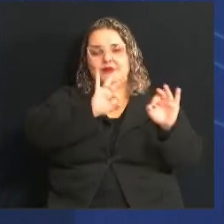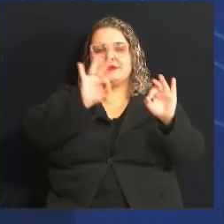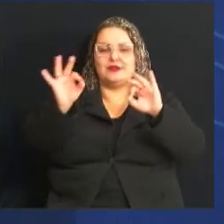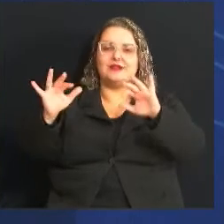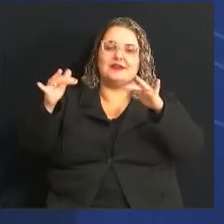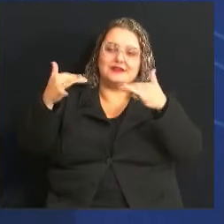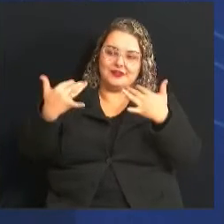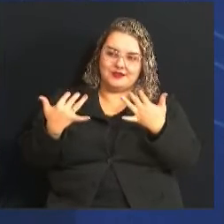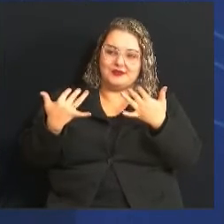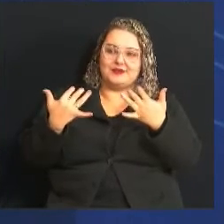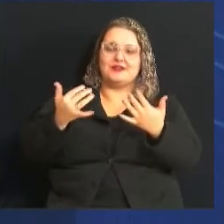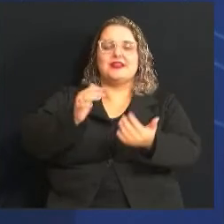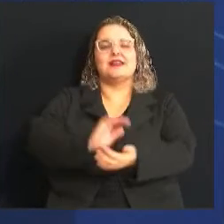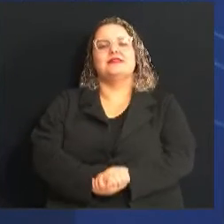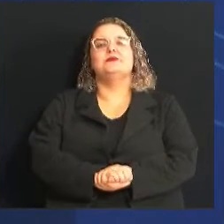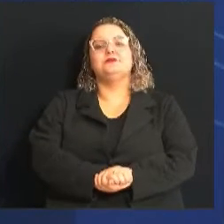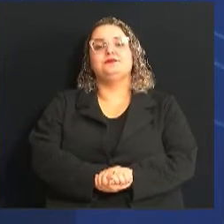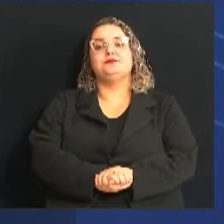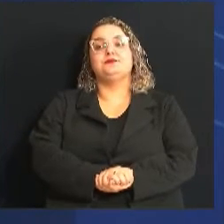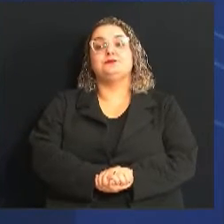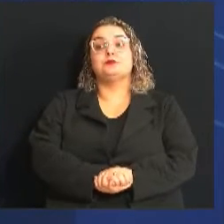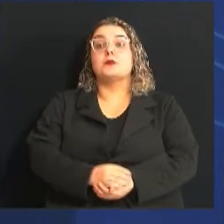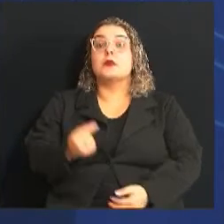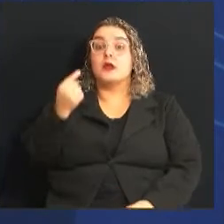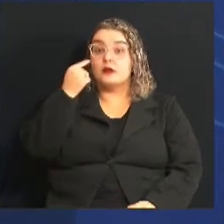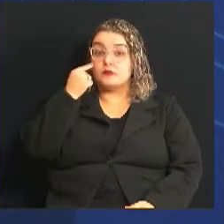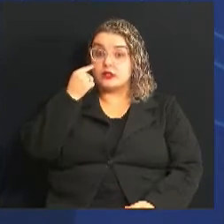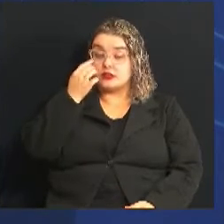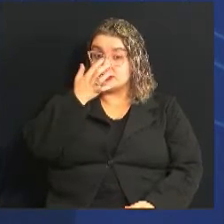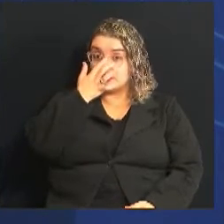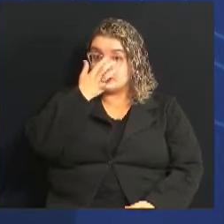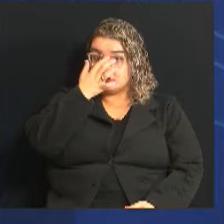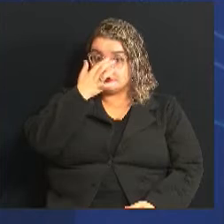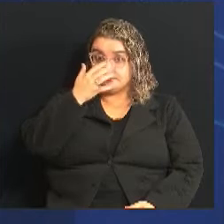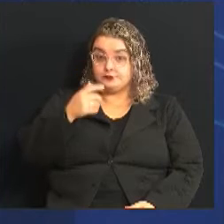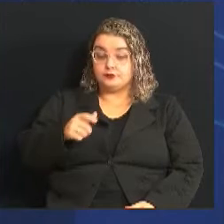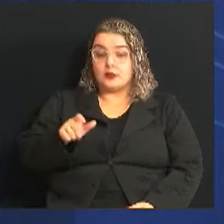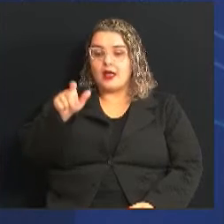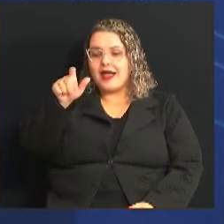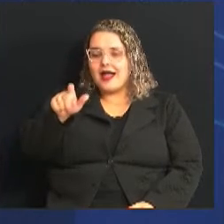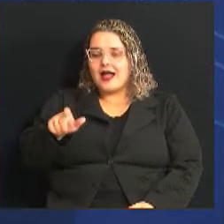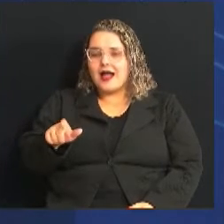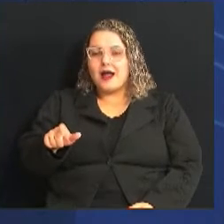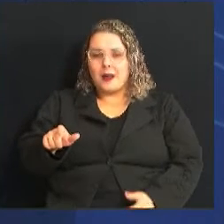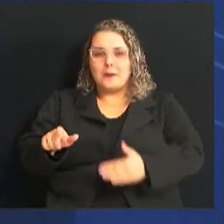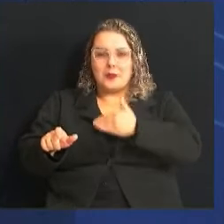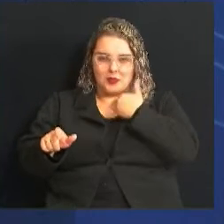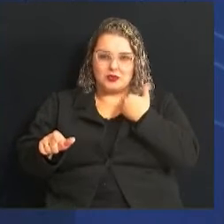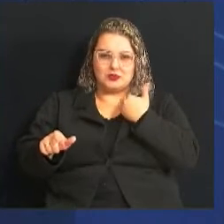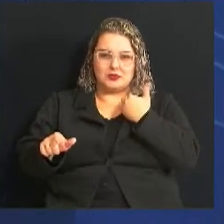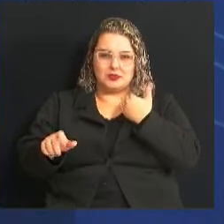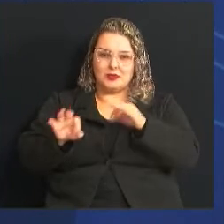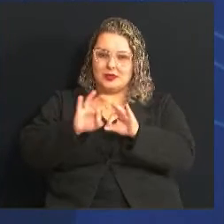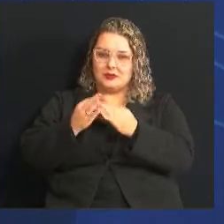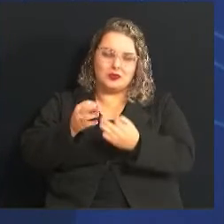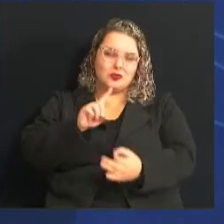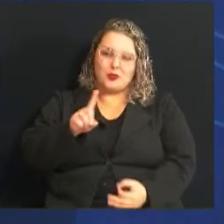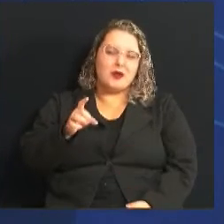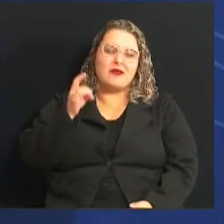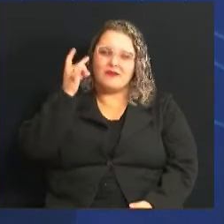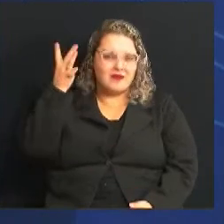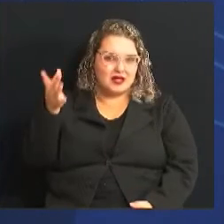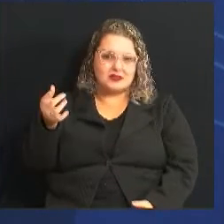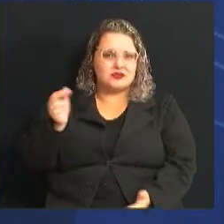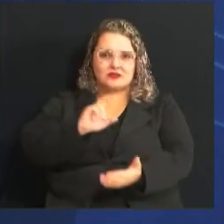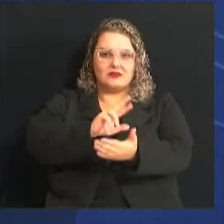companhia, pela sua audiência. E olha só, lidar com a perda de um ente querido não é uma tarefa fácil, né?